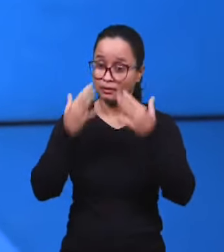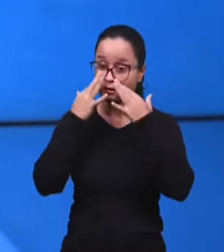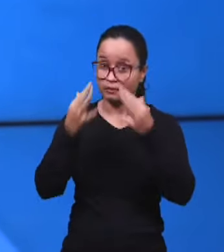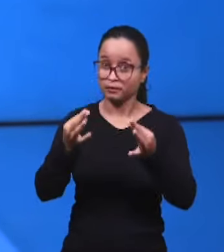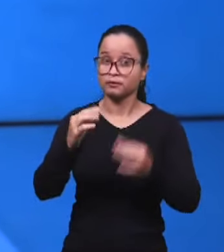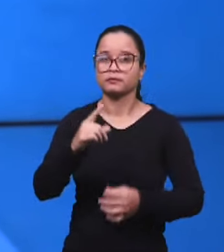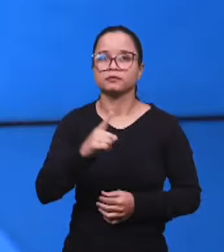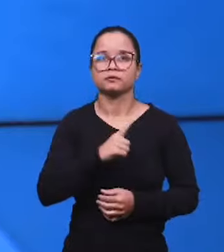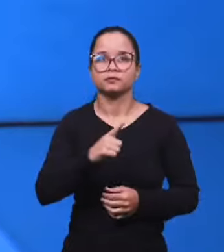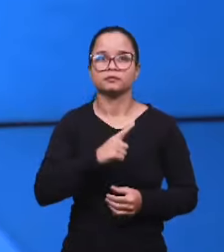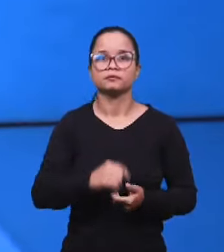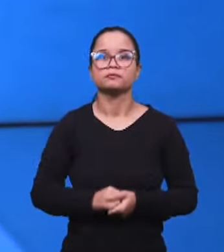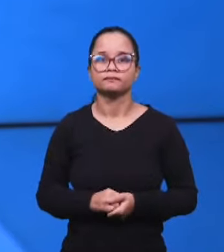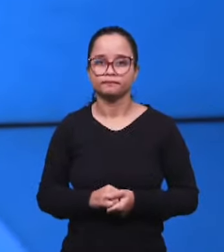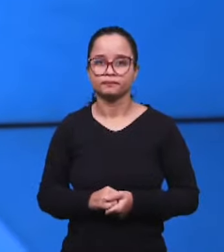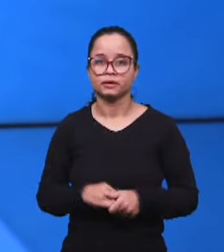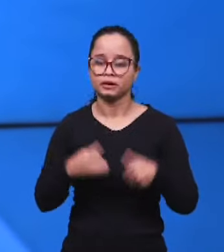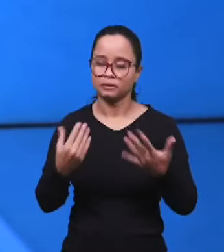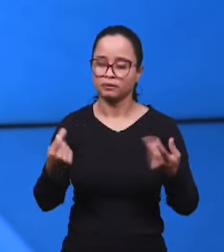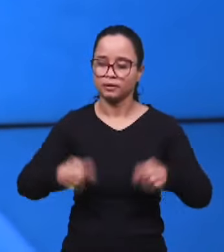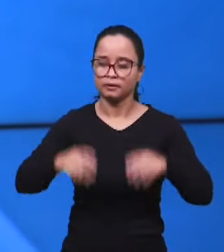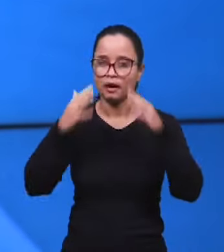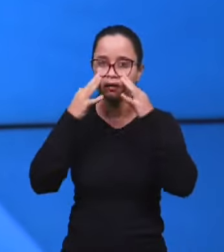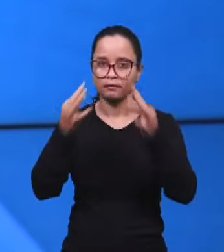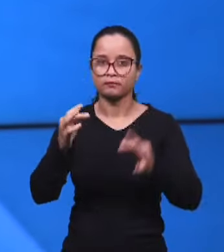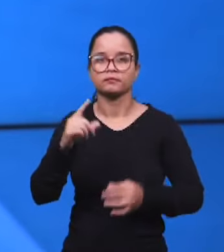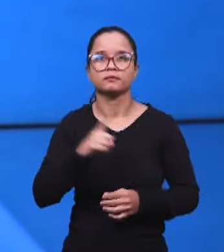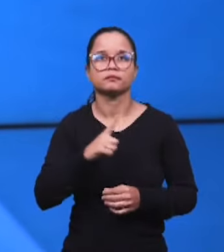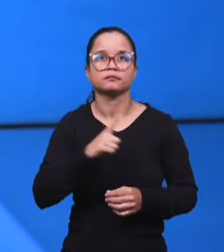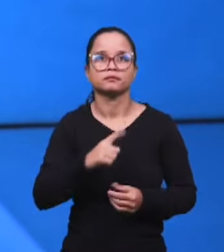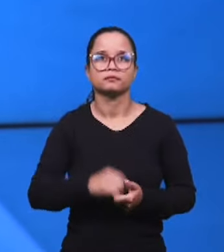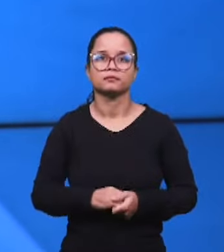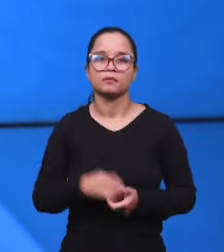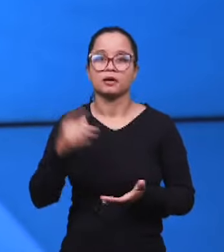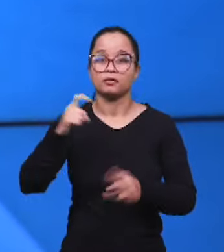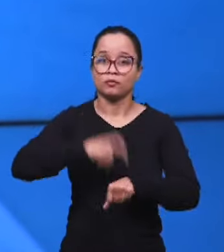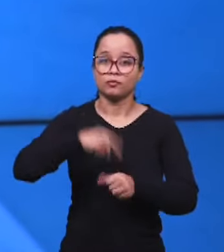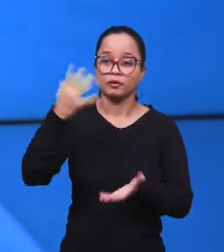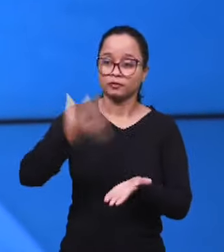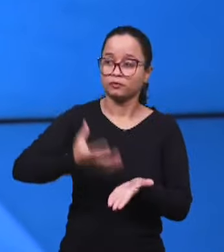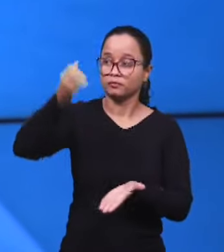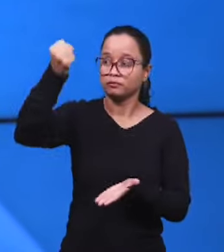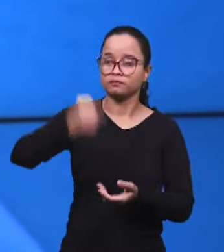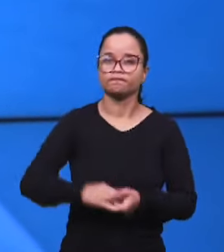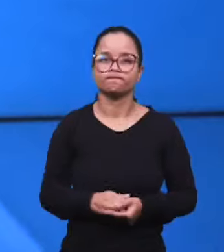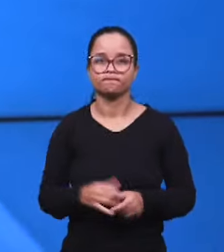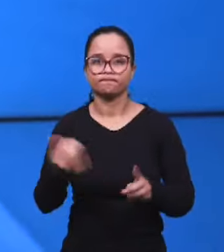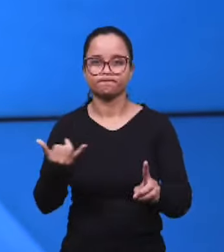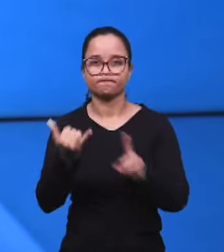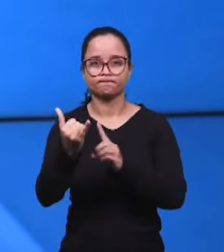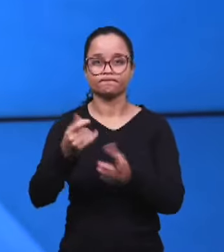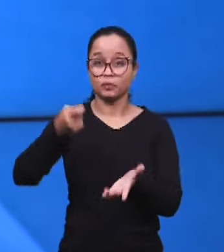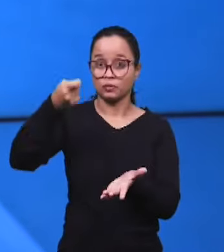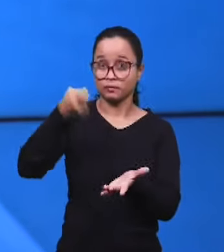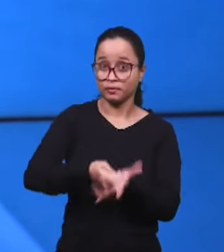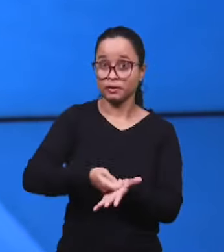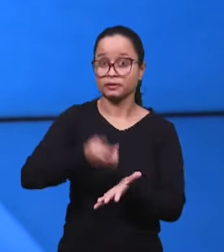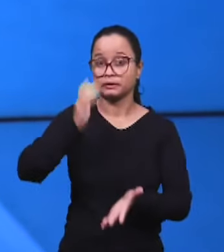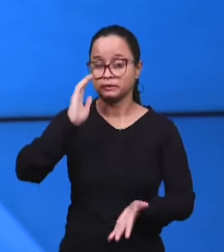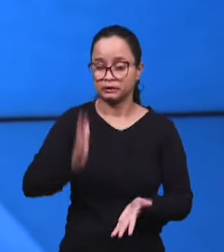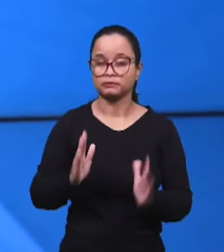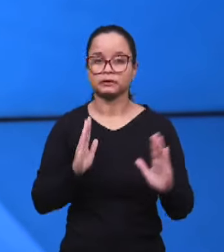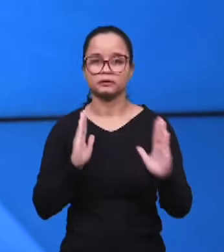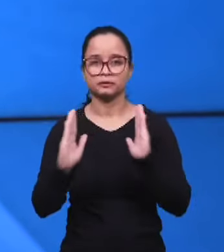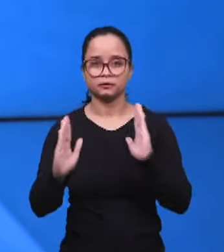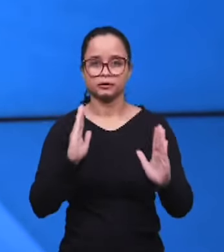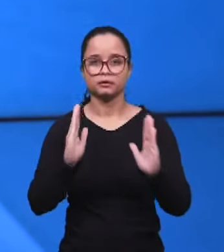né? Ela possa estar despertada, né? Nessa última hora para o arrebatamento, e que essas profecias estão se cumprindo nesse tempo,